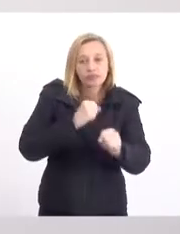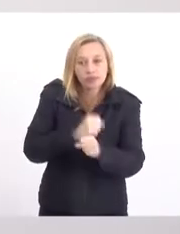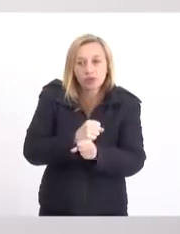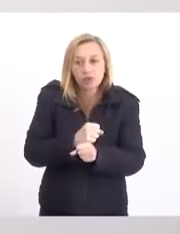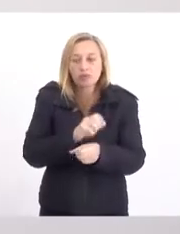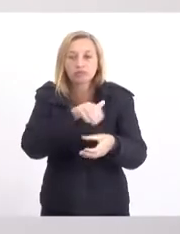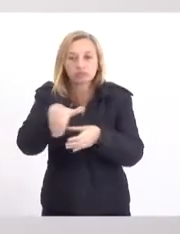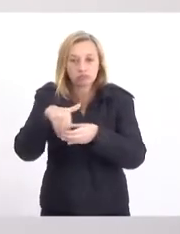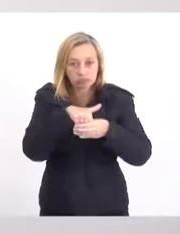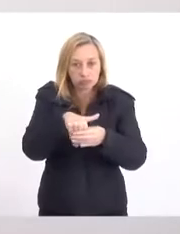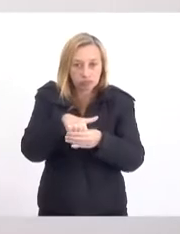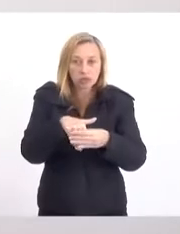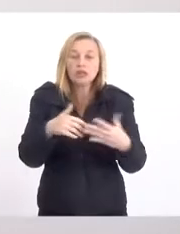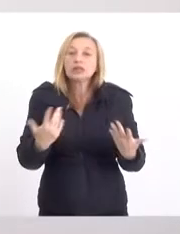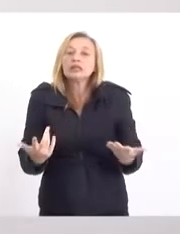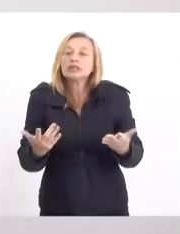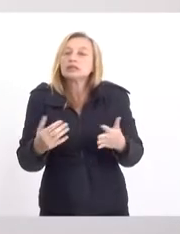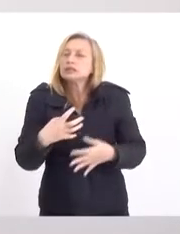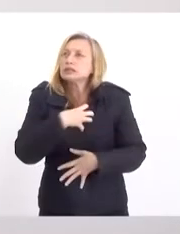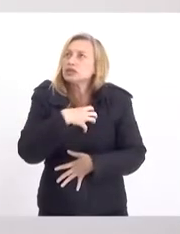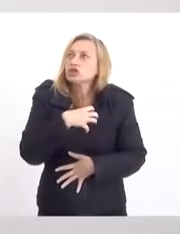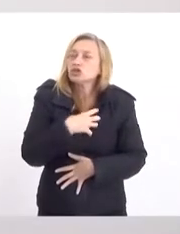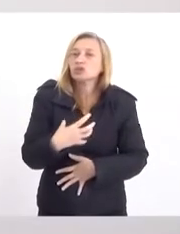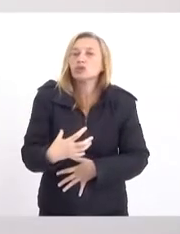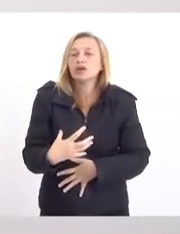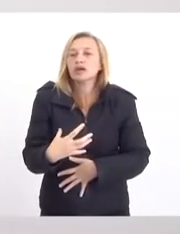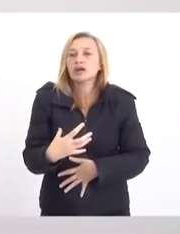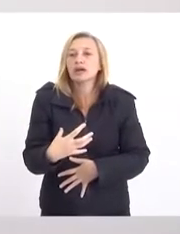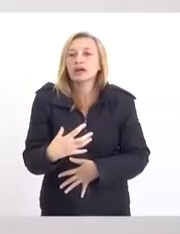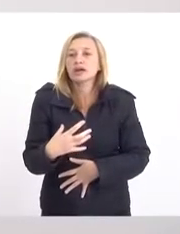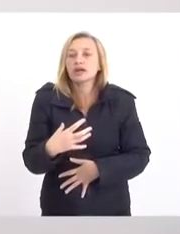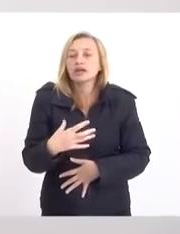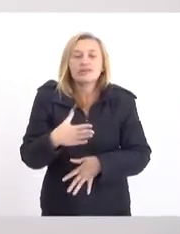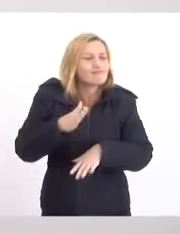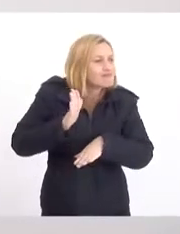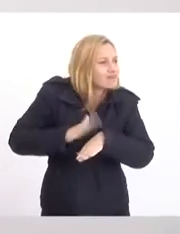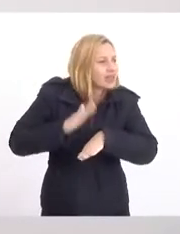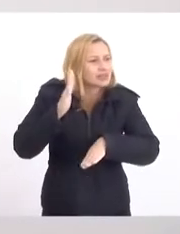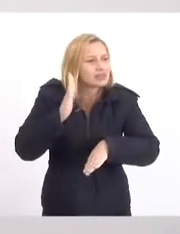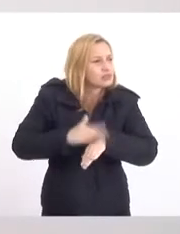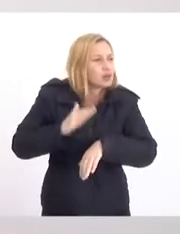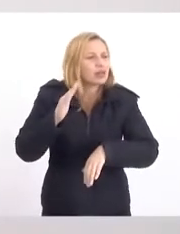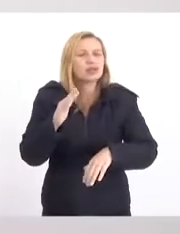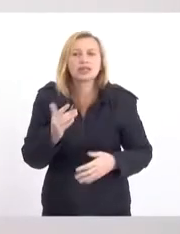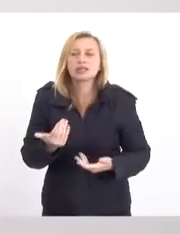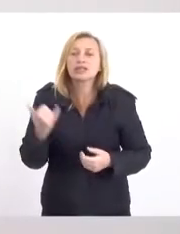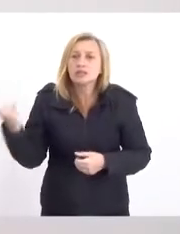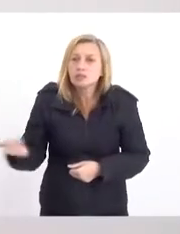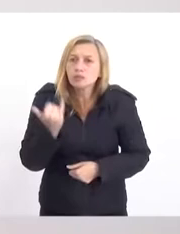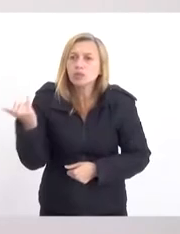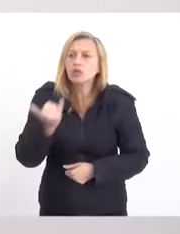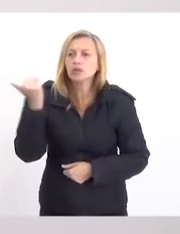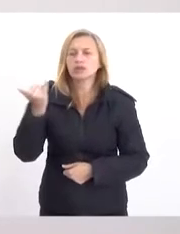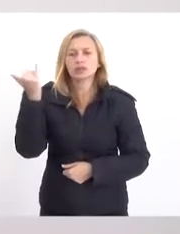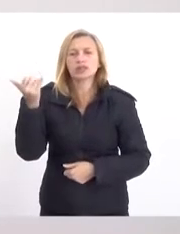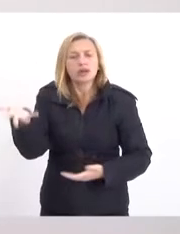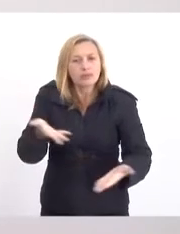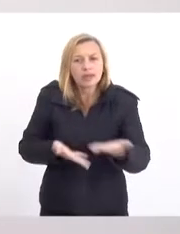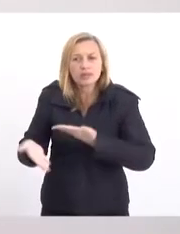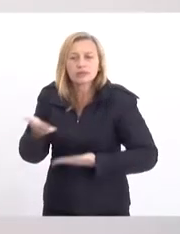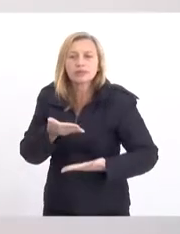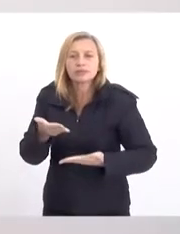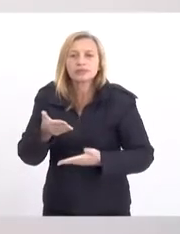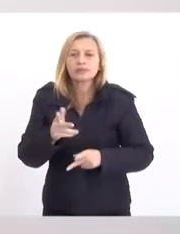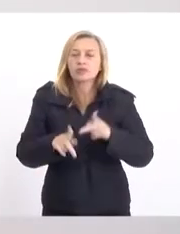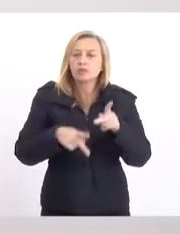de eleição, e nesse sentido é cada vez mais importante que a participação